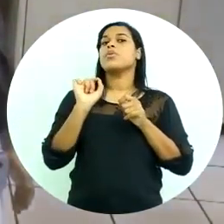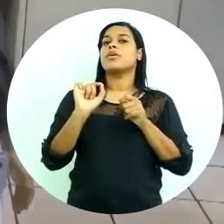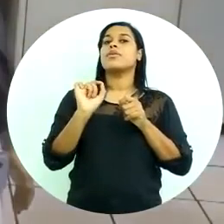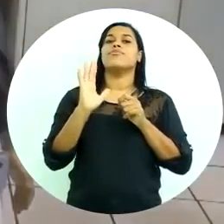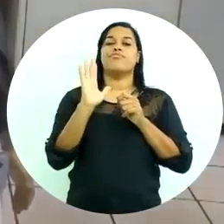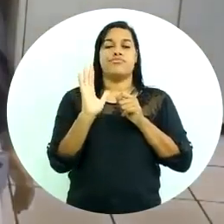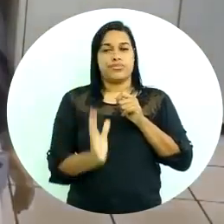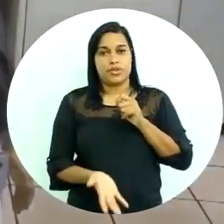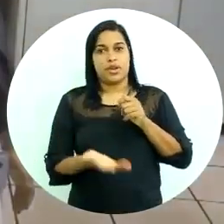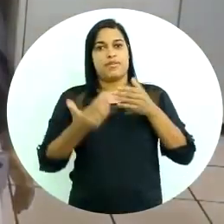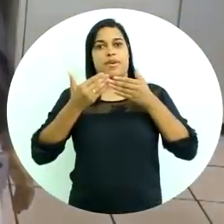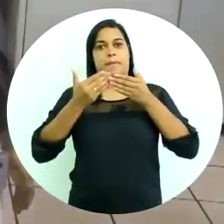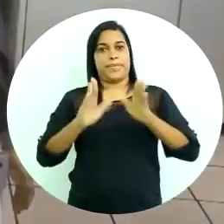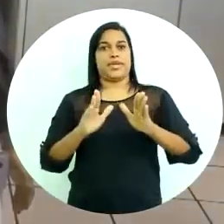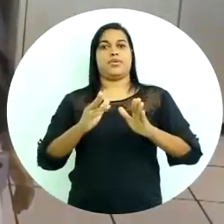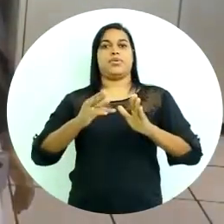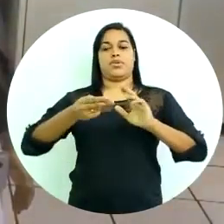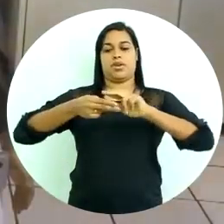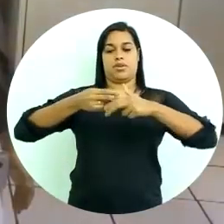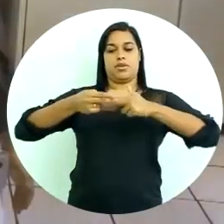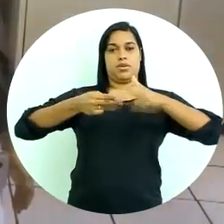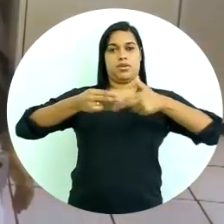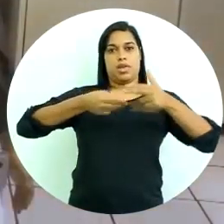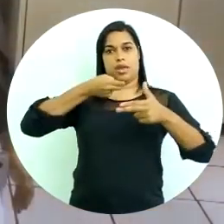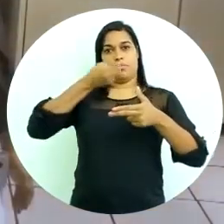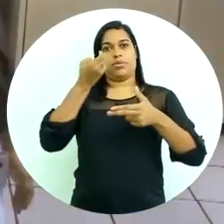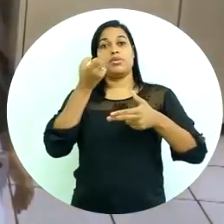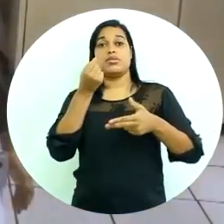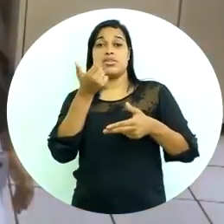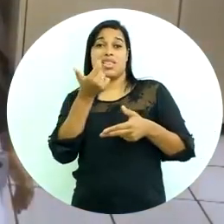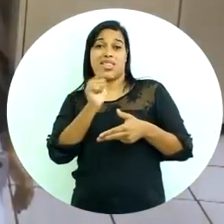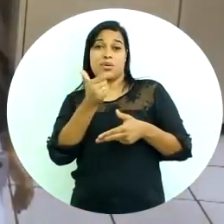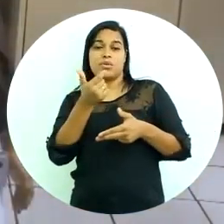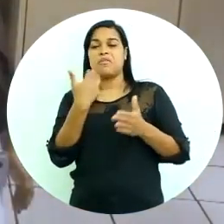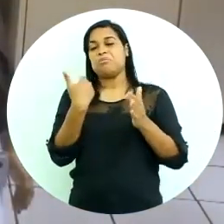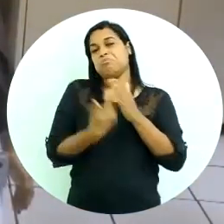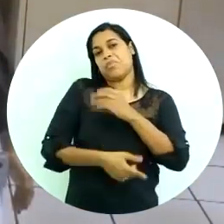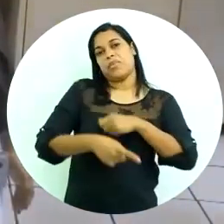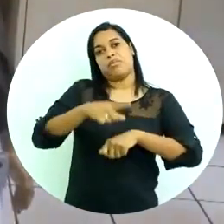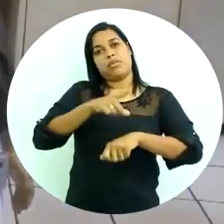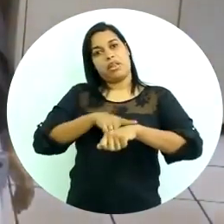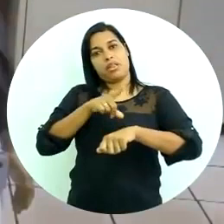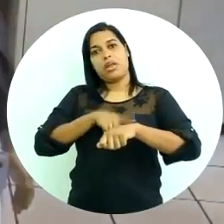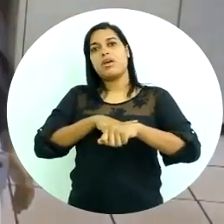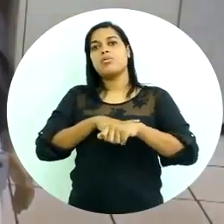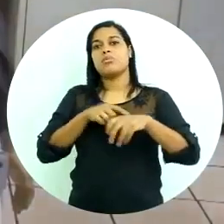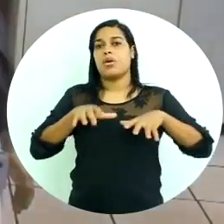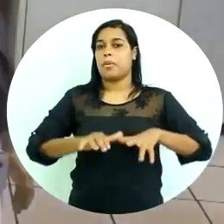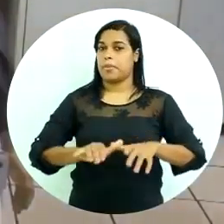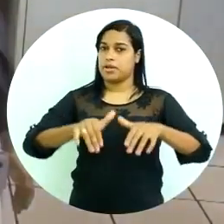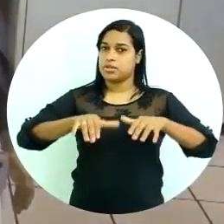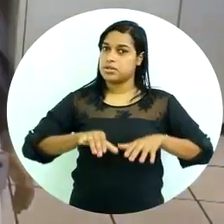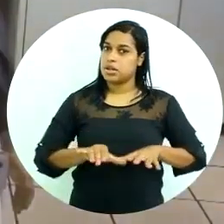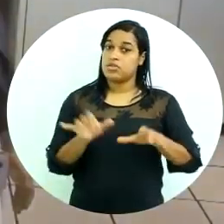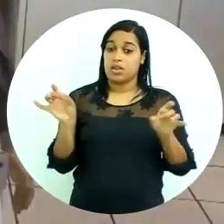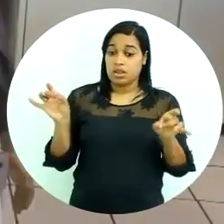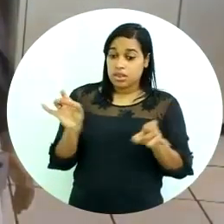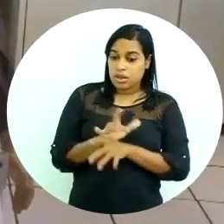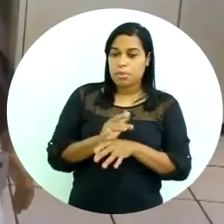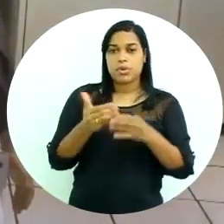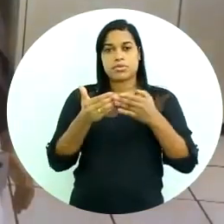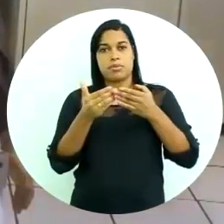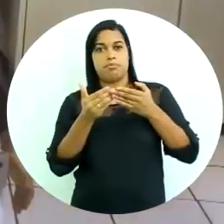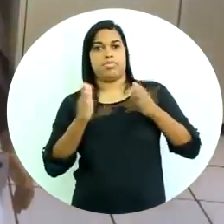vai promovendo a abertura das vias aéreas. Se não tiver, a gente perde um pouquinho de tempo. O socorrista vai fazer a massagem e depois vem para a abertura de